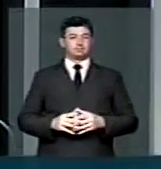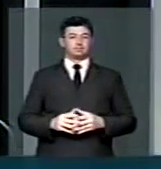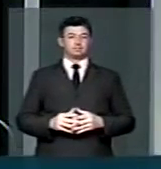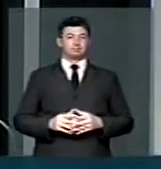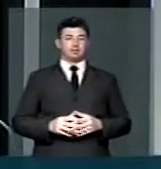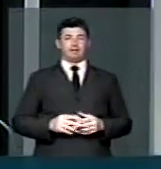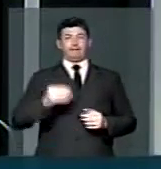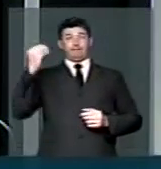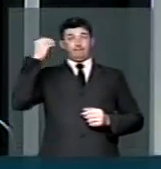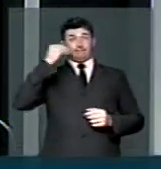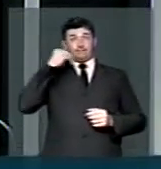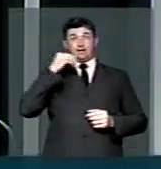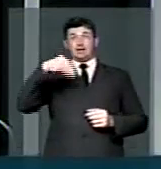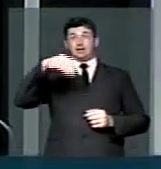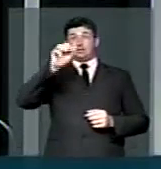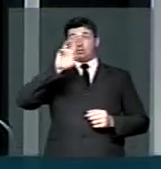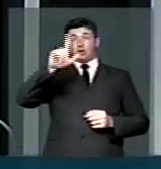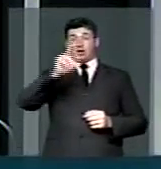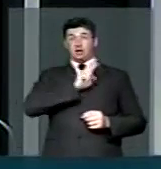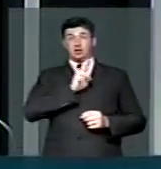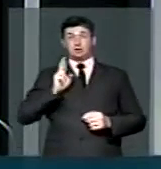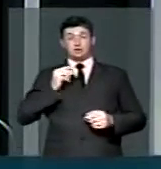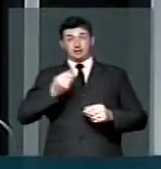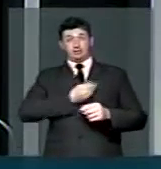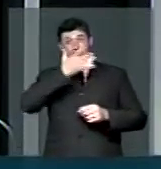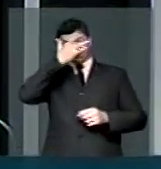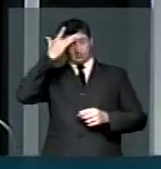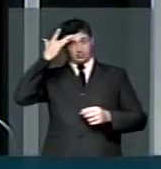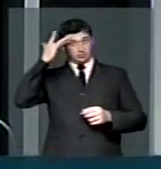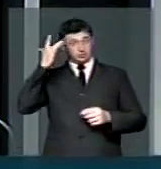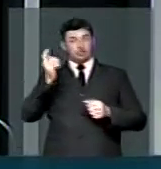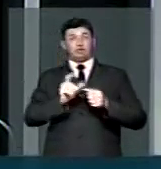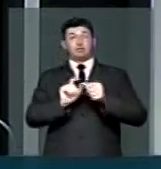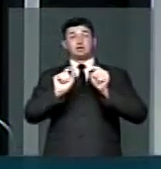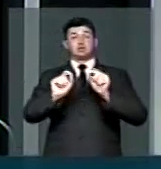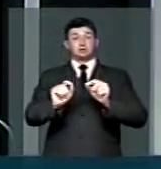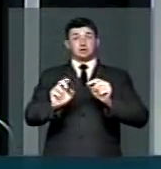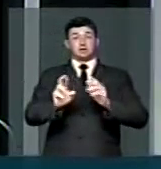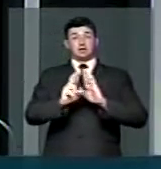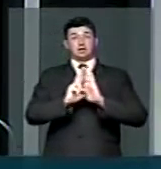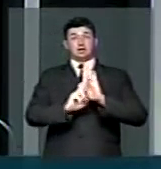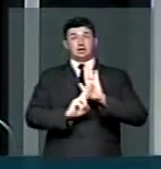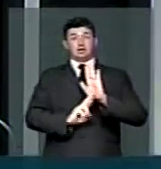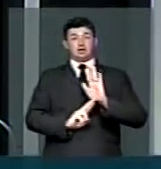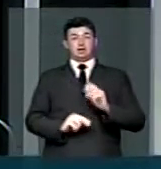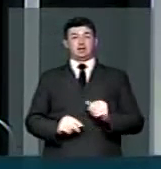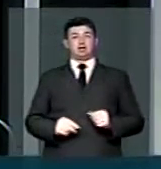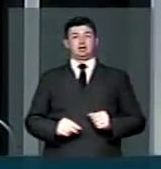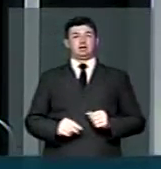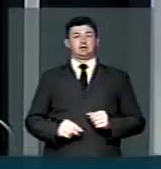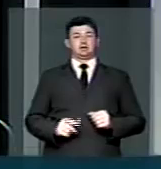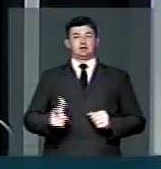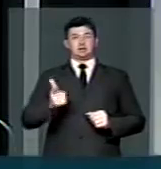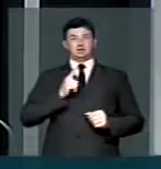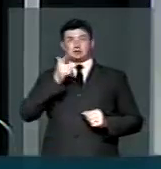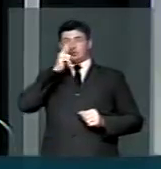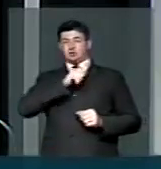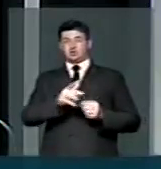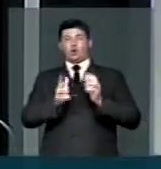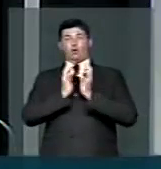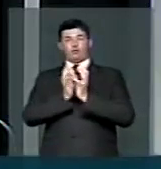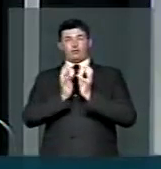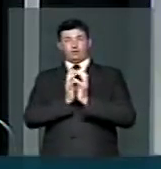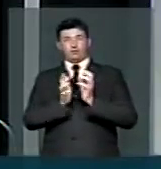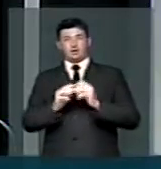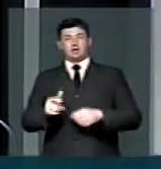o enfraquecimento da moral religiosa na vida do indivíduo fez com que as regras tácitas de boa convivência e